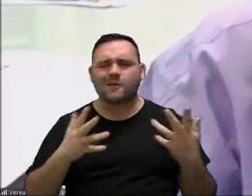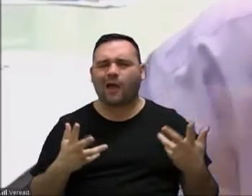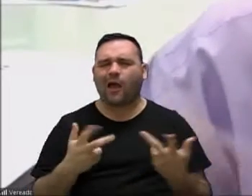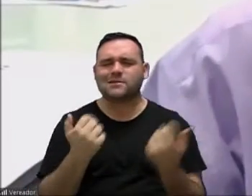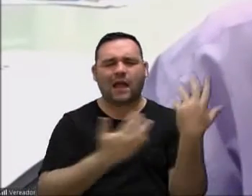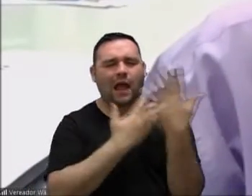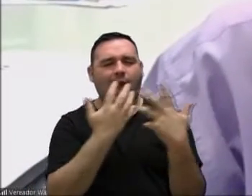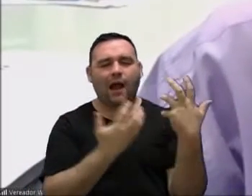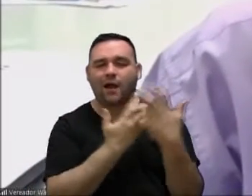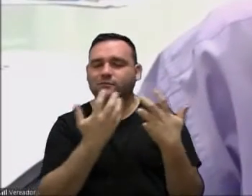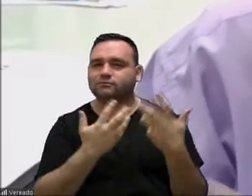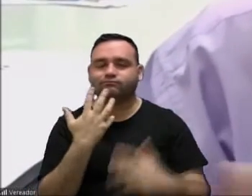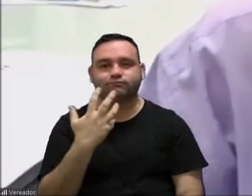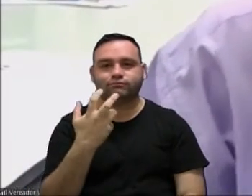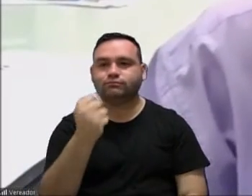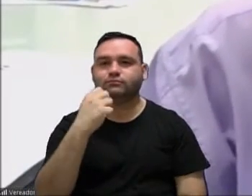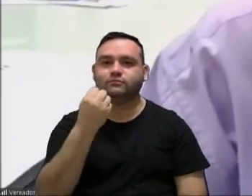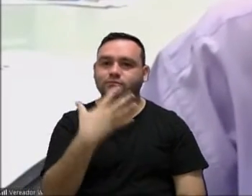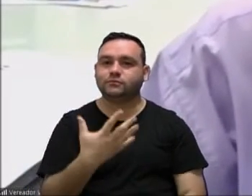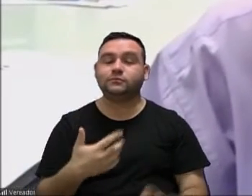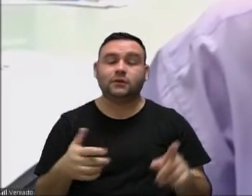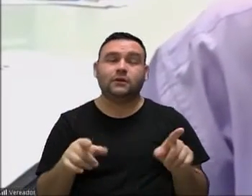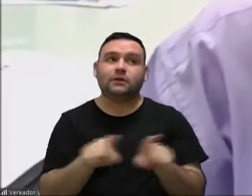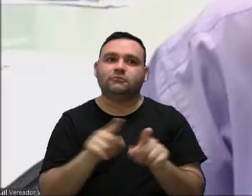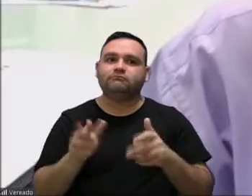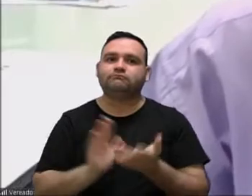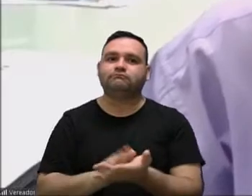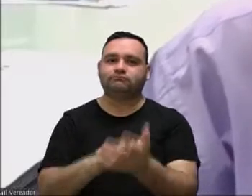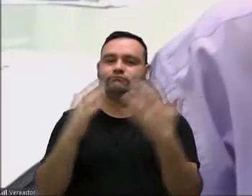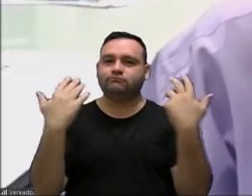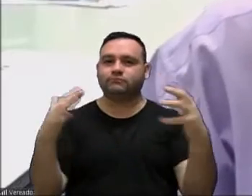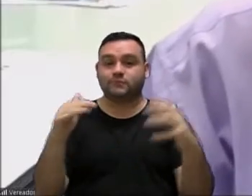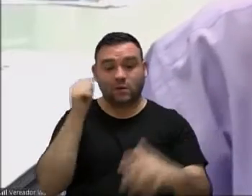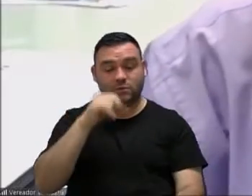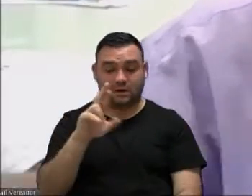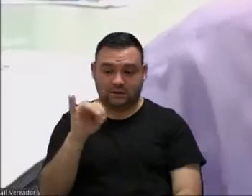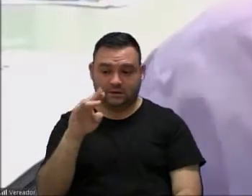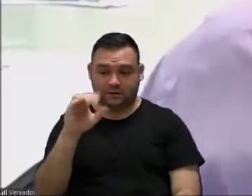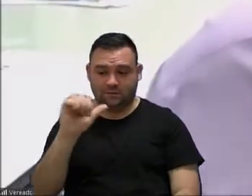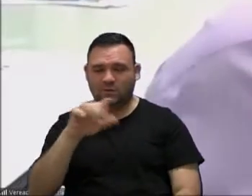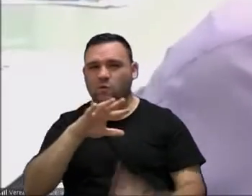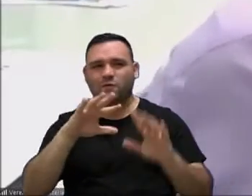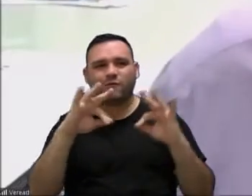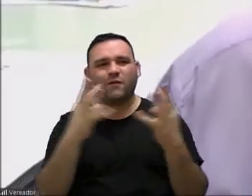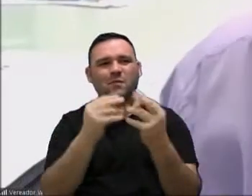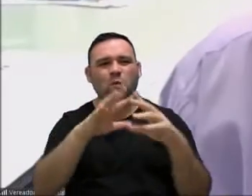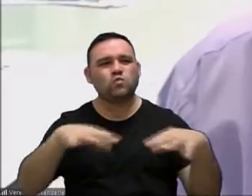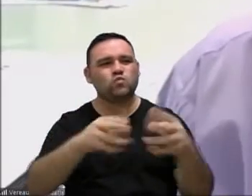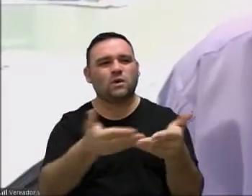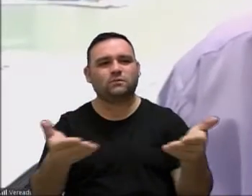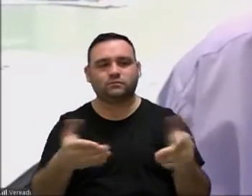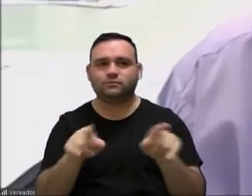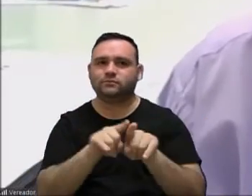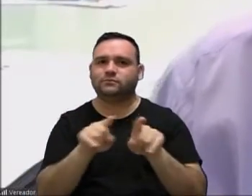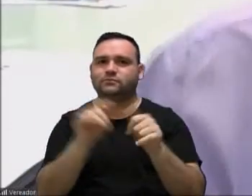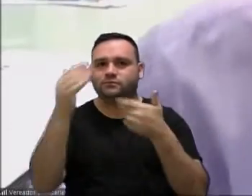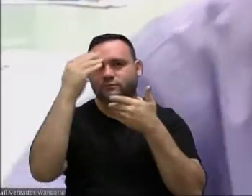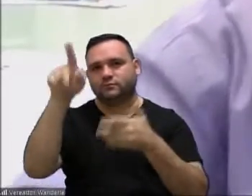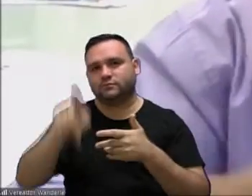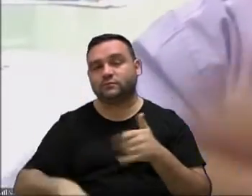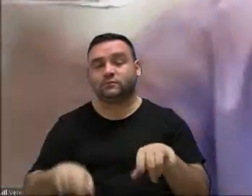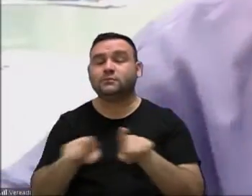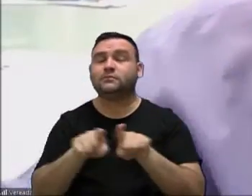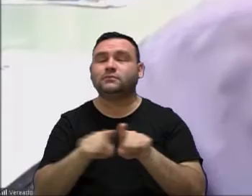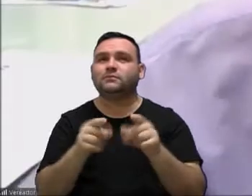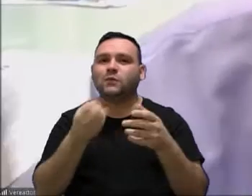cantora evangélica. Então, meus parabéns à Rebeca e pra todos os familiares deles. Muito obrigado, senhor presidente,